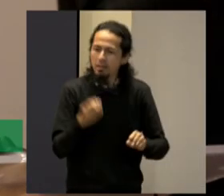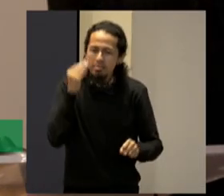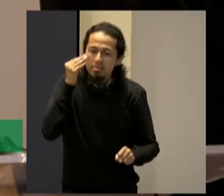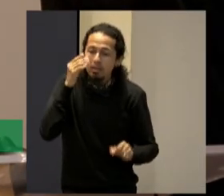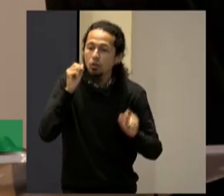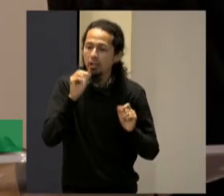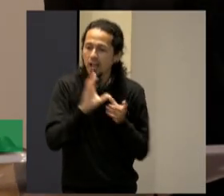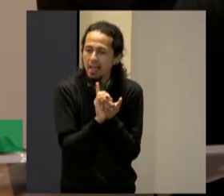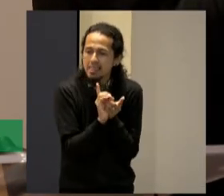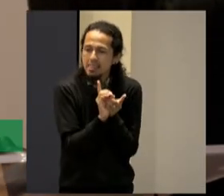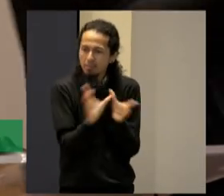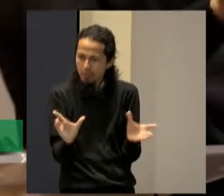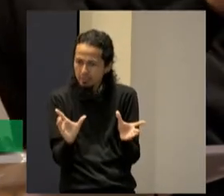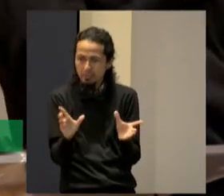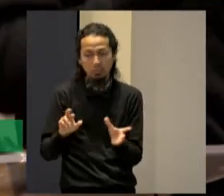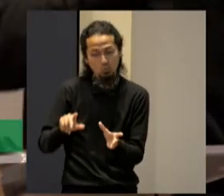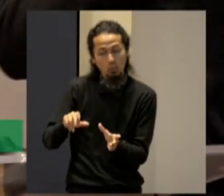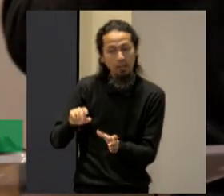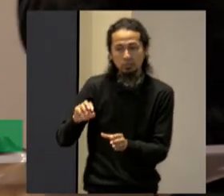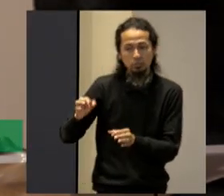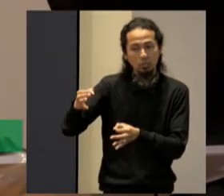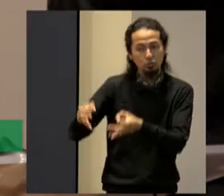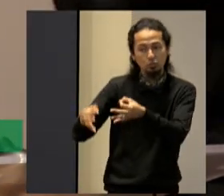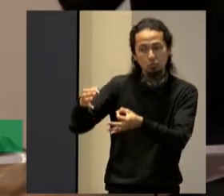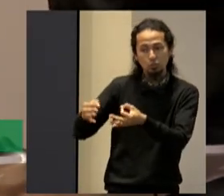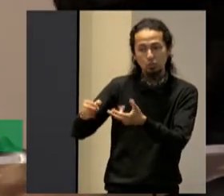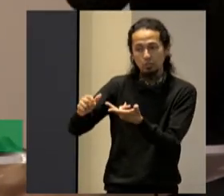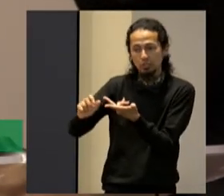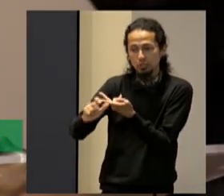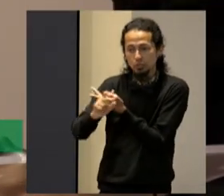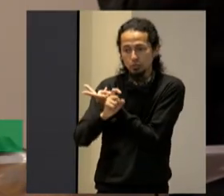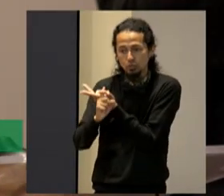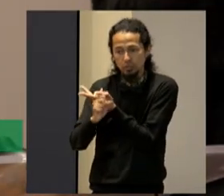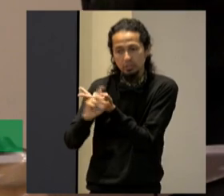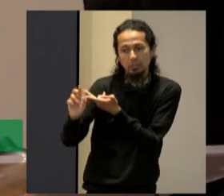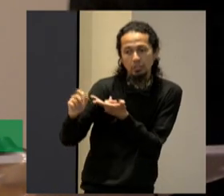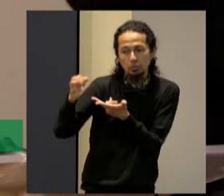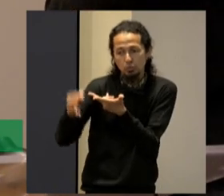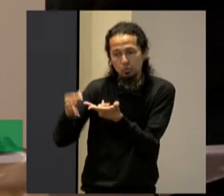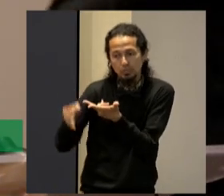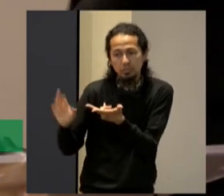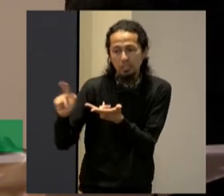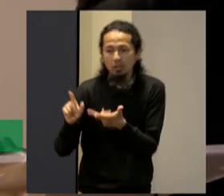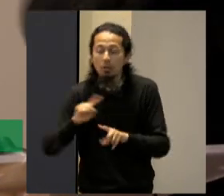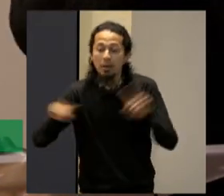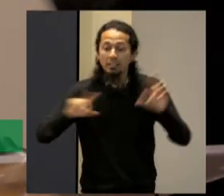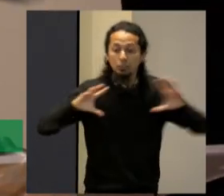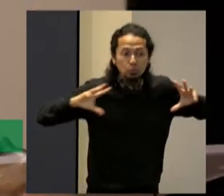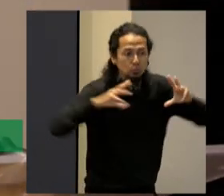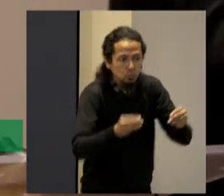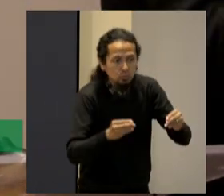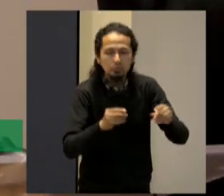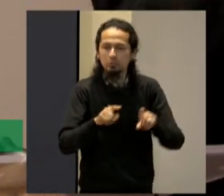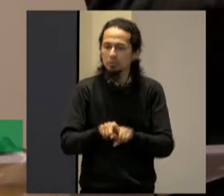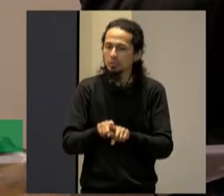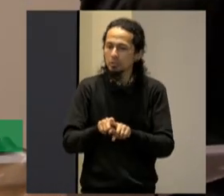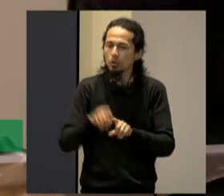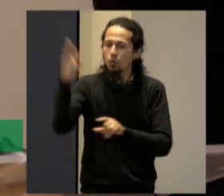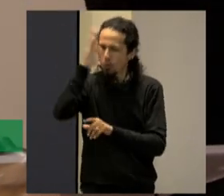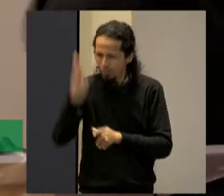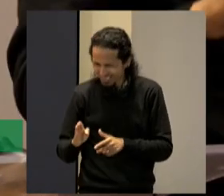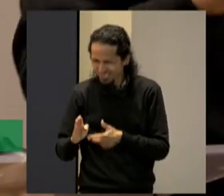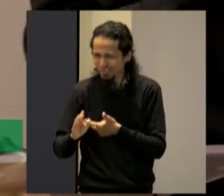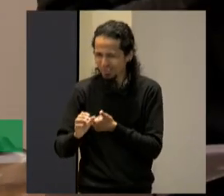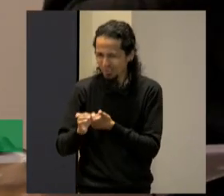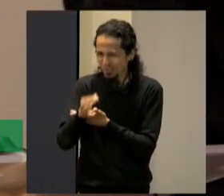só jurídica, é uma democracia de convivência, de relações de convivência, se efetive. O Brasil, juridicamente, é